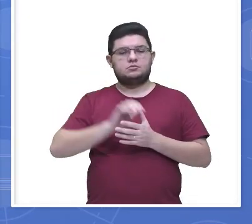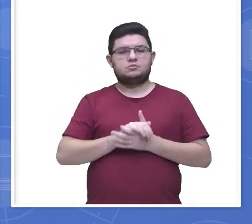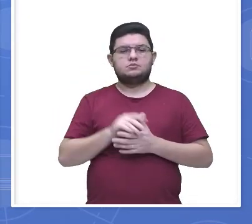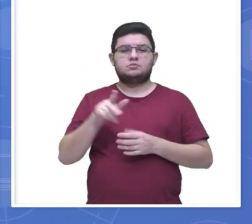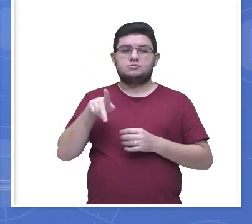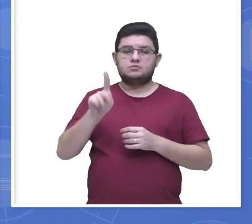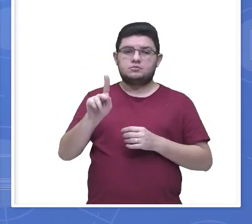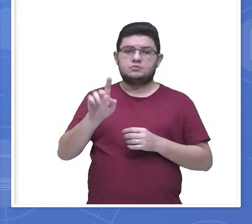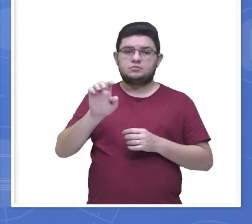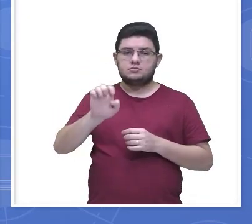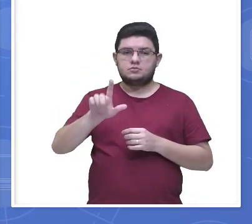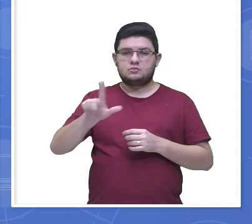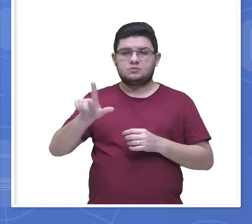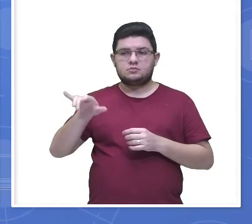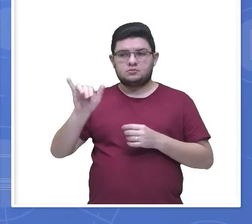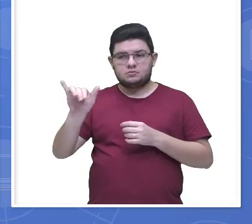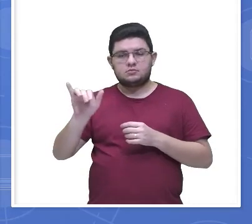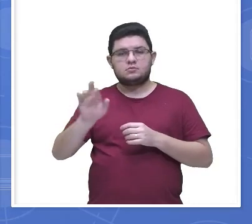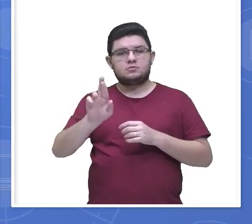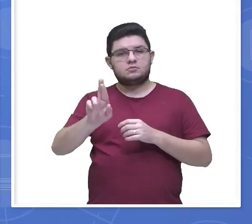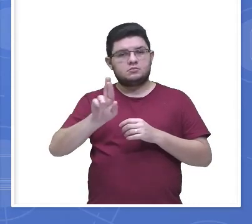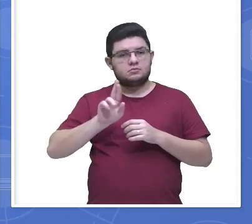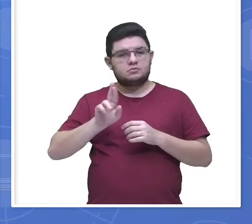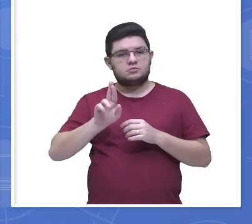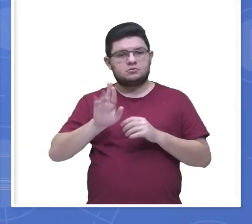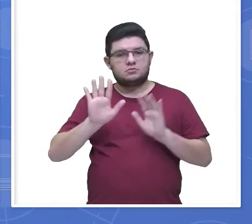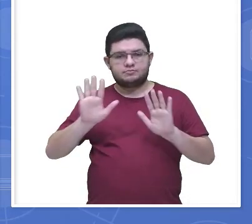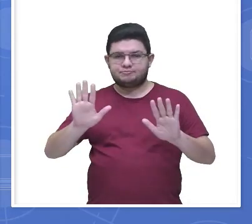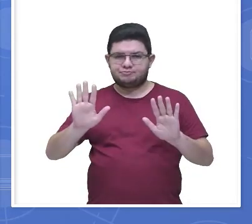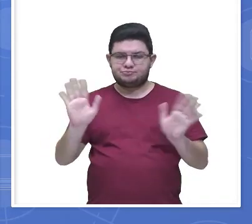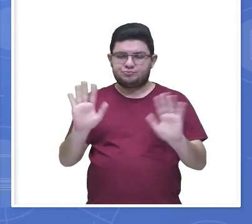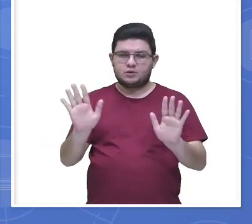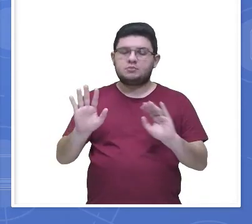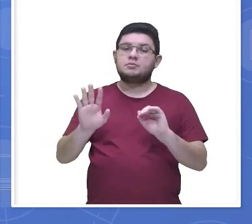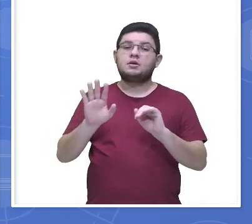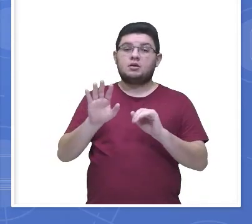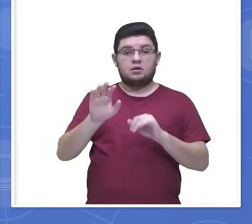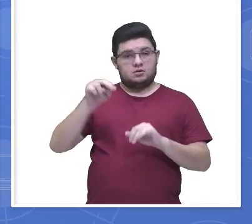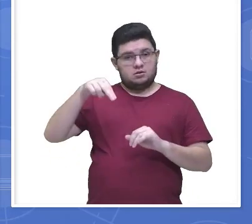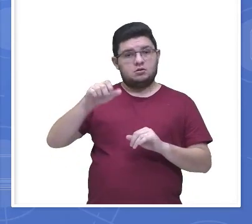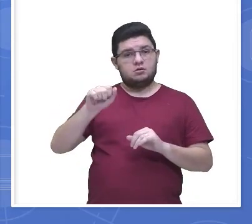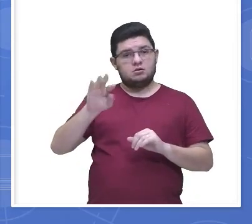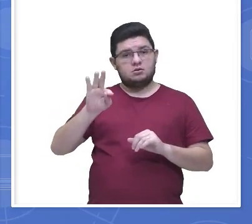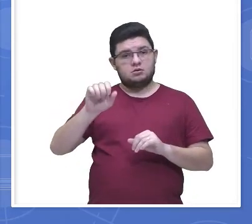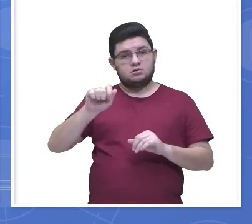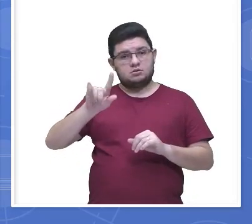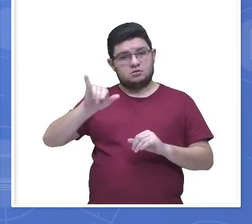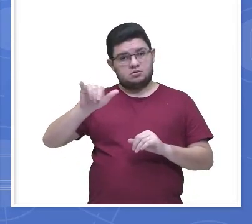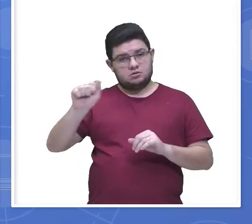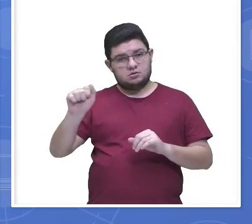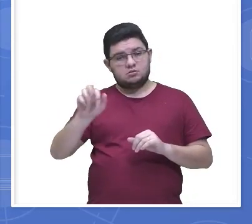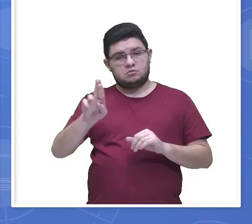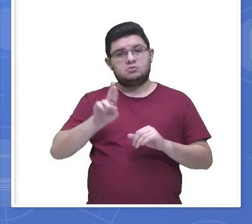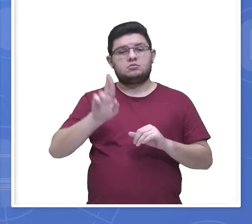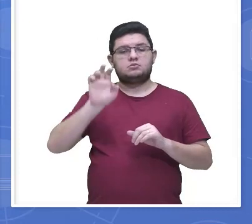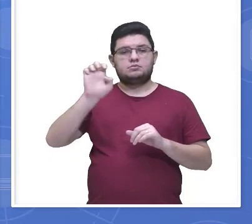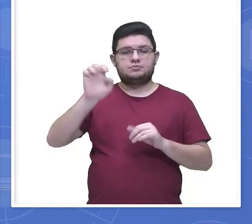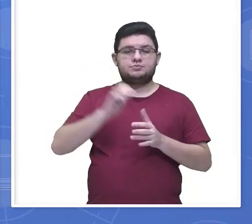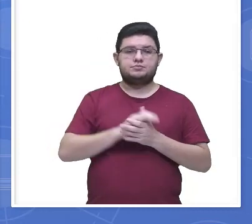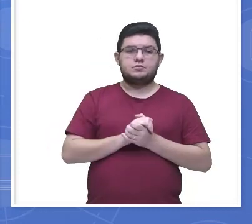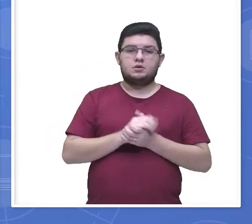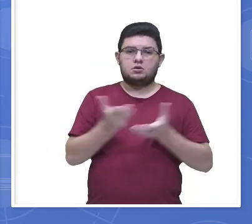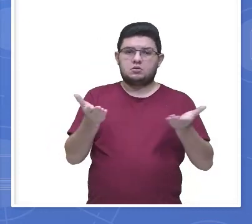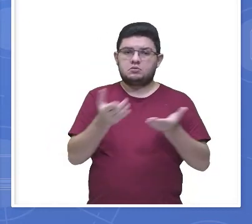Kelly, não. Nós temos ali a Natália, né, que marcou a letra E. Então, olha só, vamos dar uma olhada agora na nossa questão, né, falando